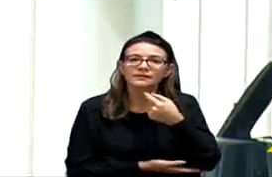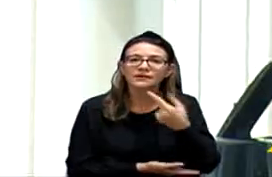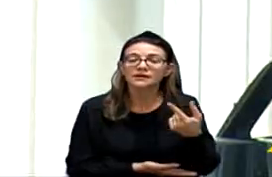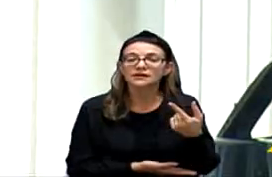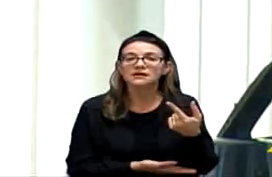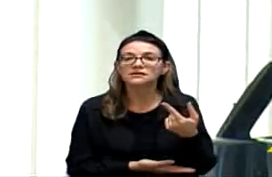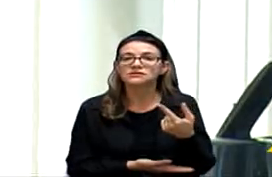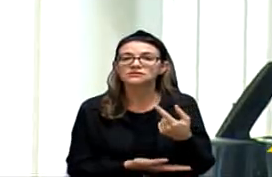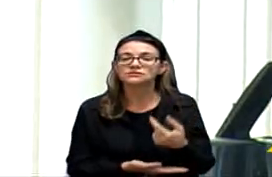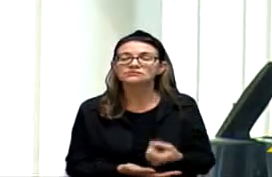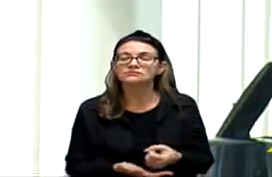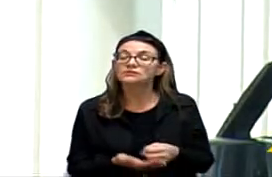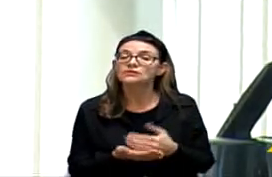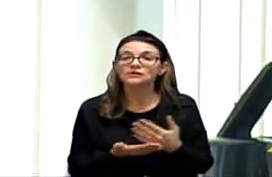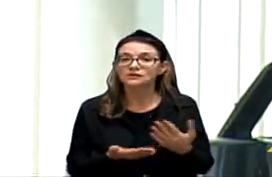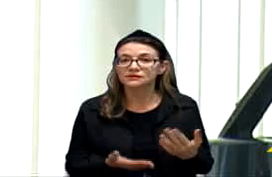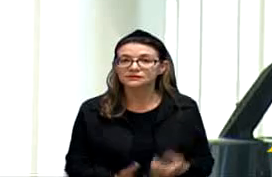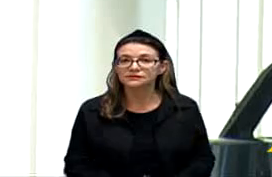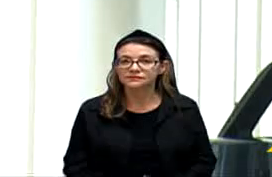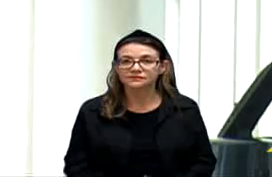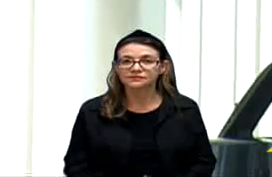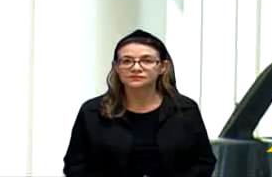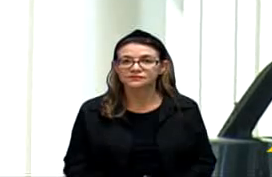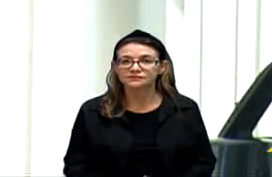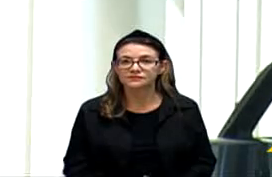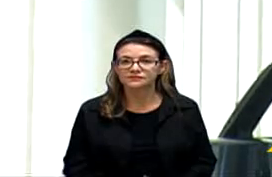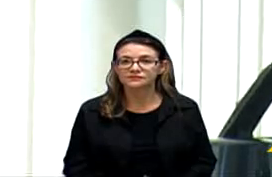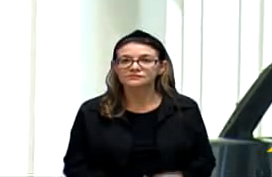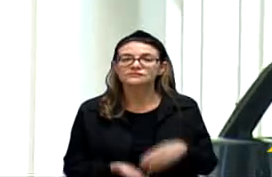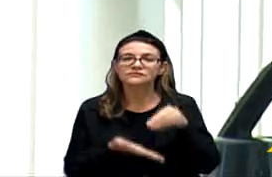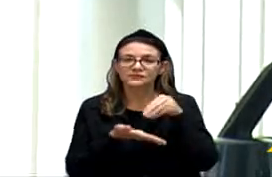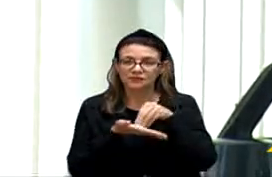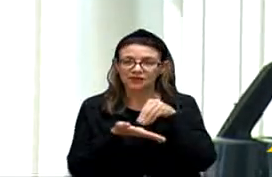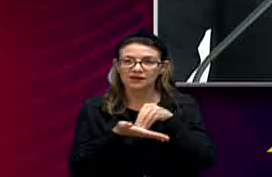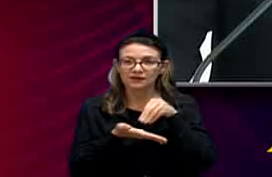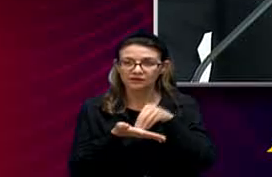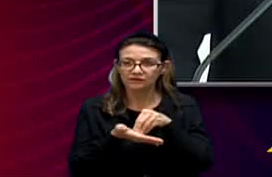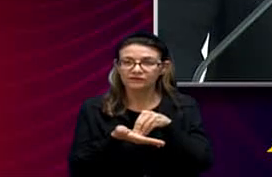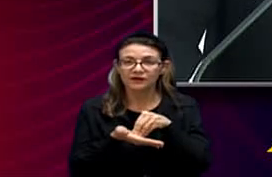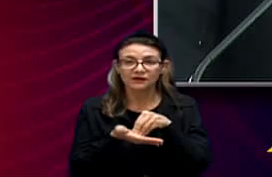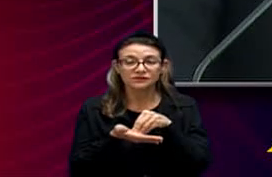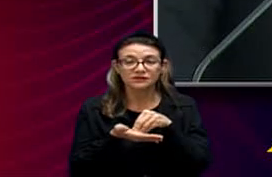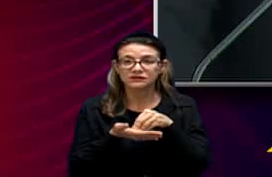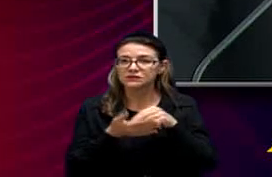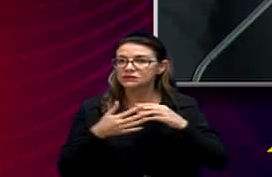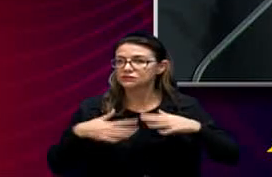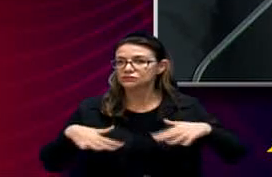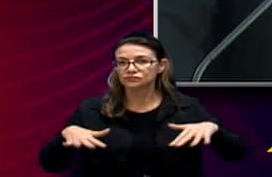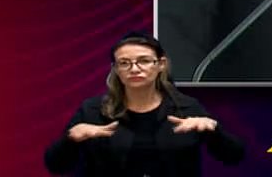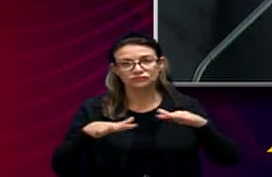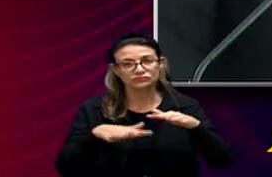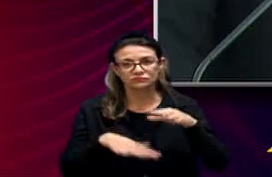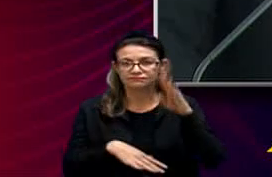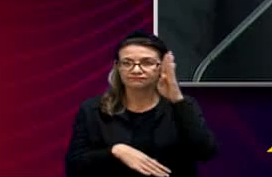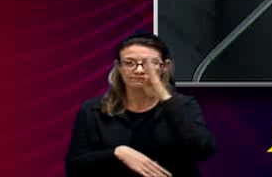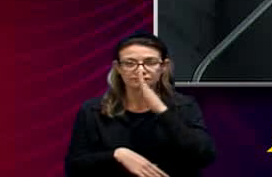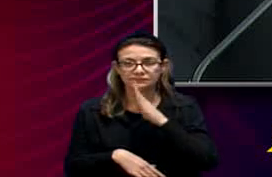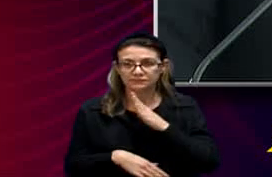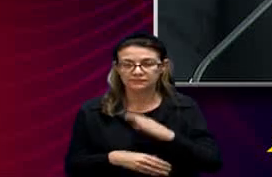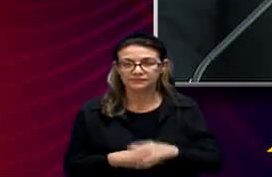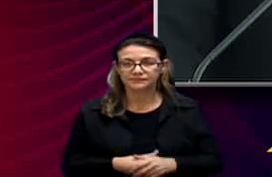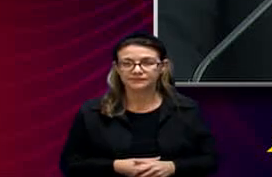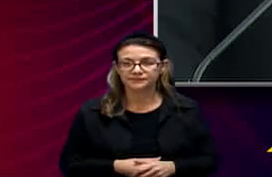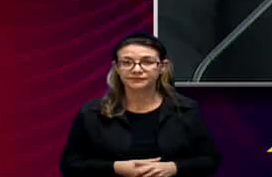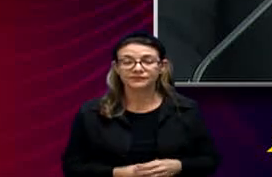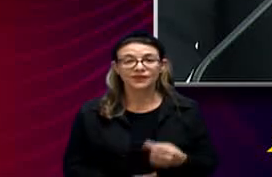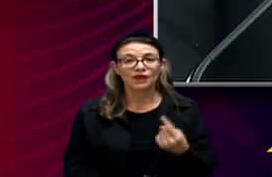rede que ele seja mas vereadora tá faltando nas outras unidades tá em falta em todo nível Nacional então o que a gente tá solicitando um